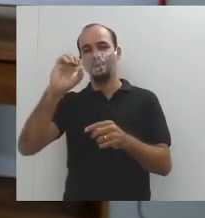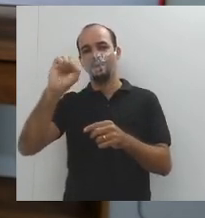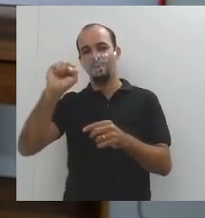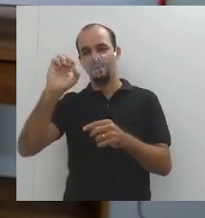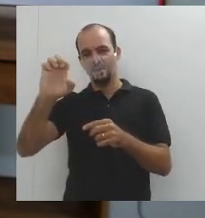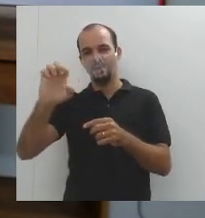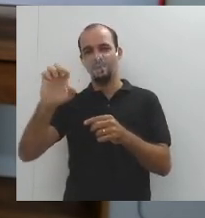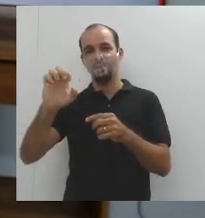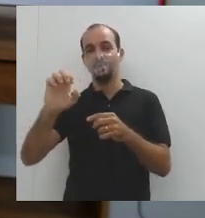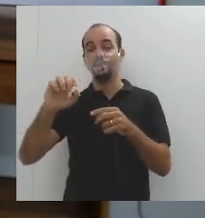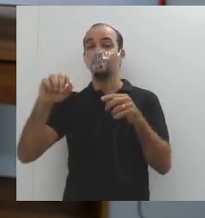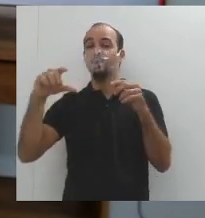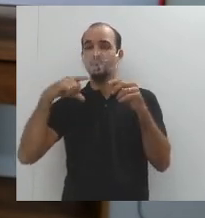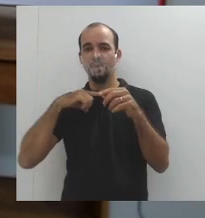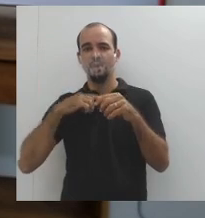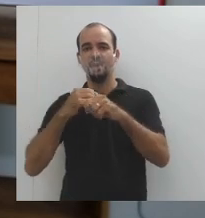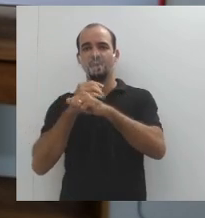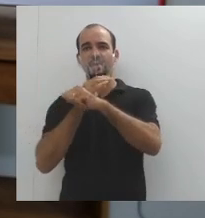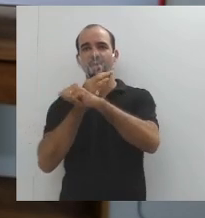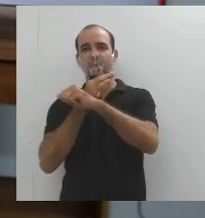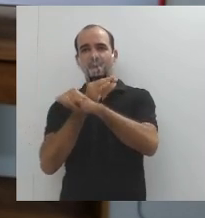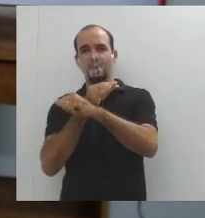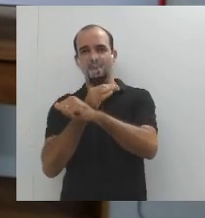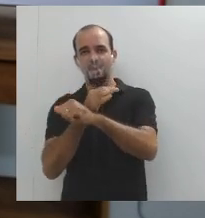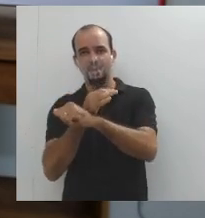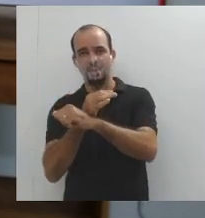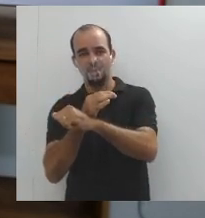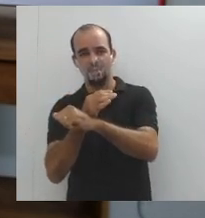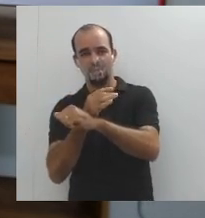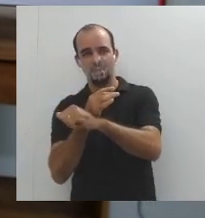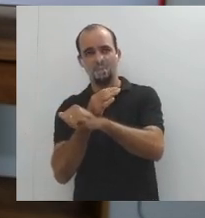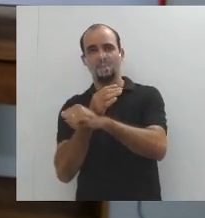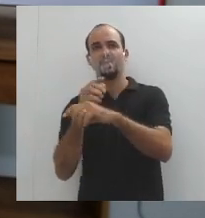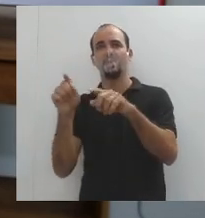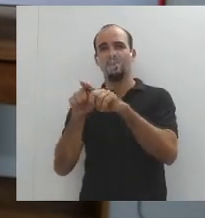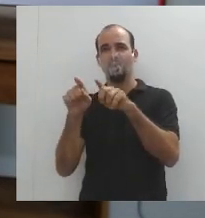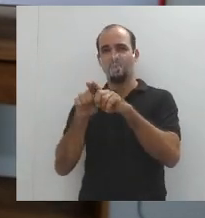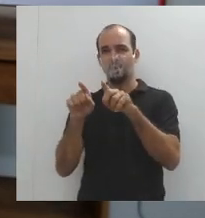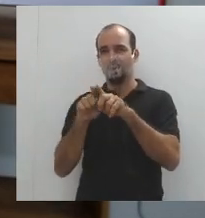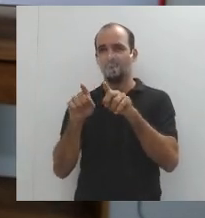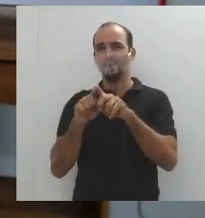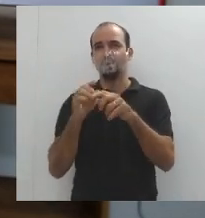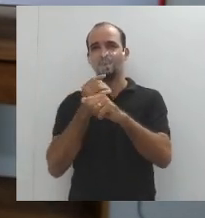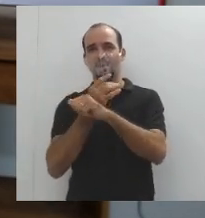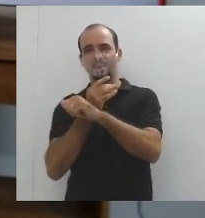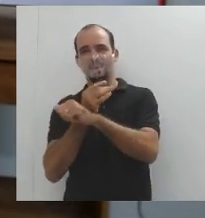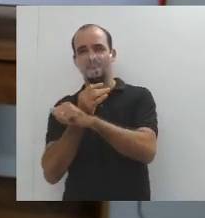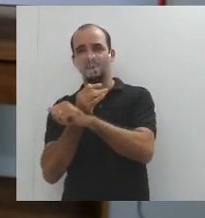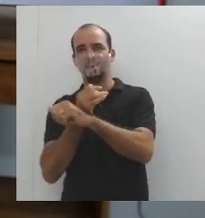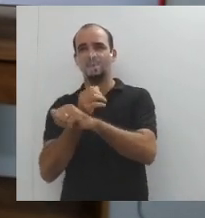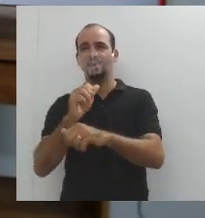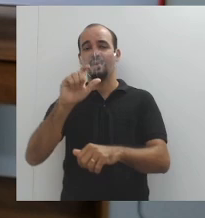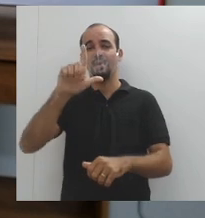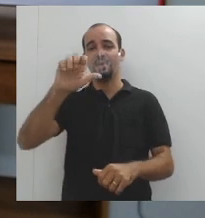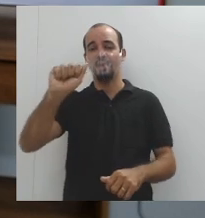lático, que daí por fermentação nós temos o queijo, que é um